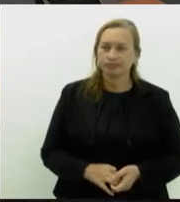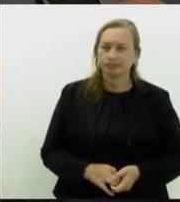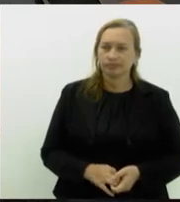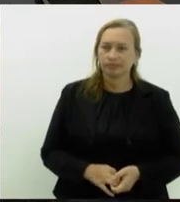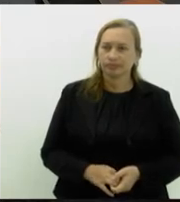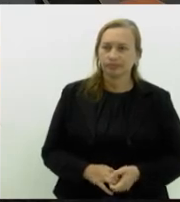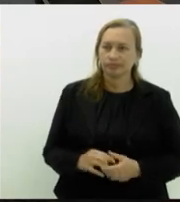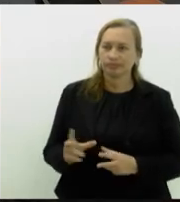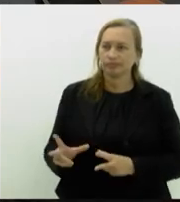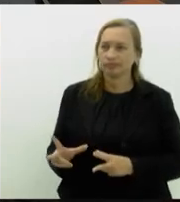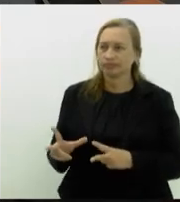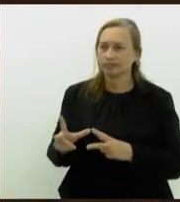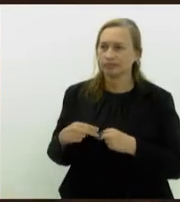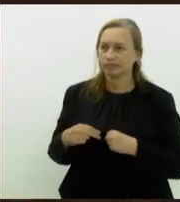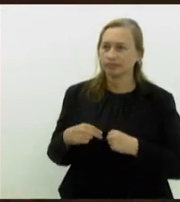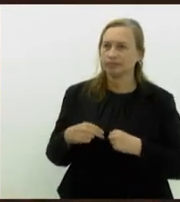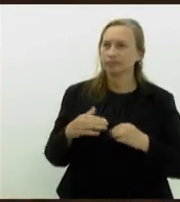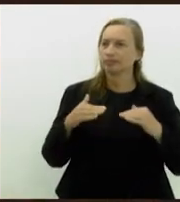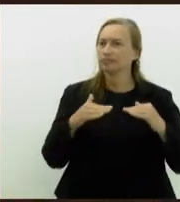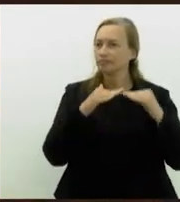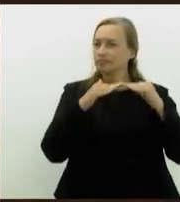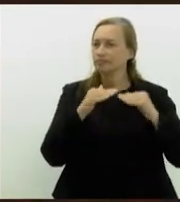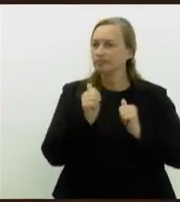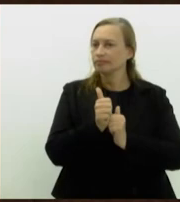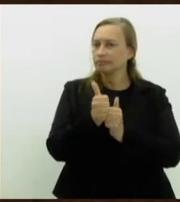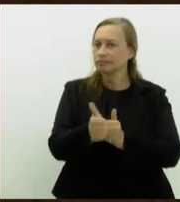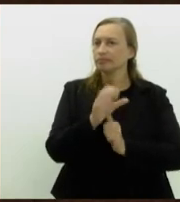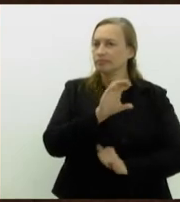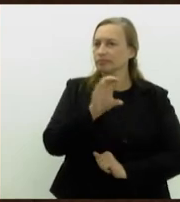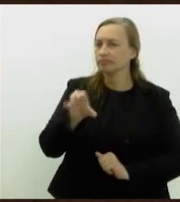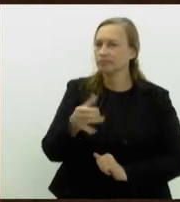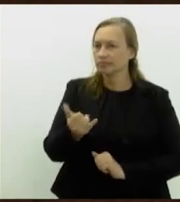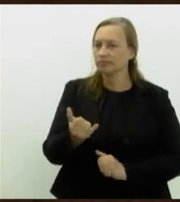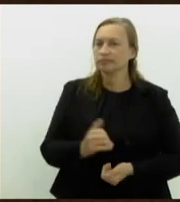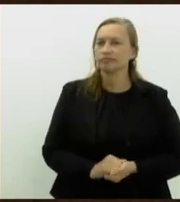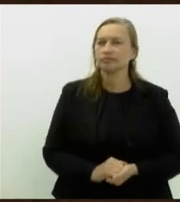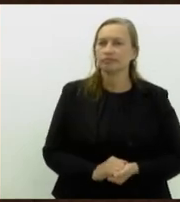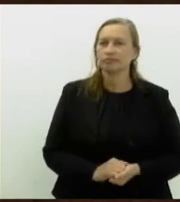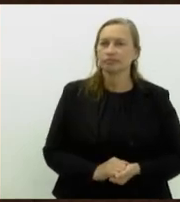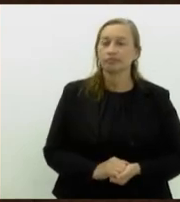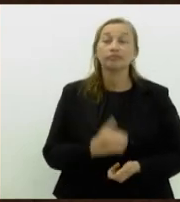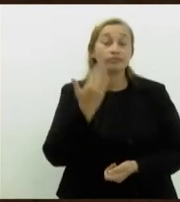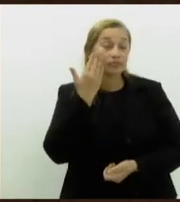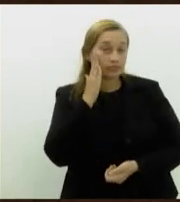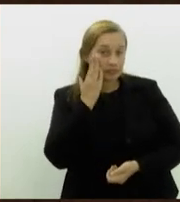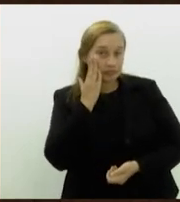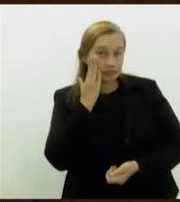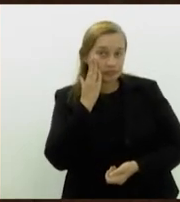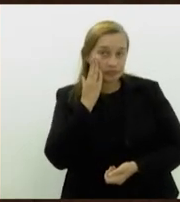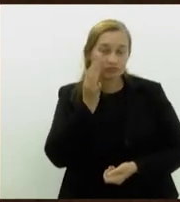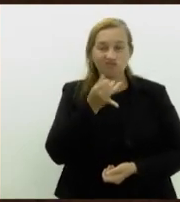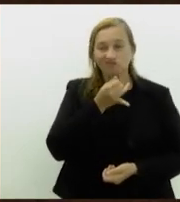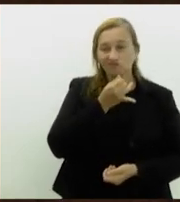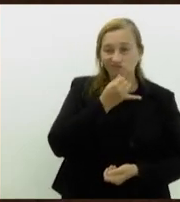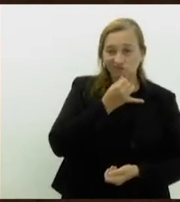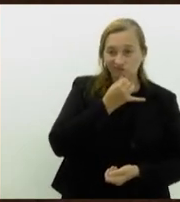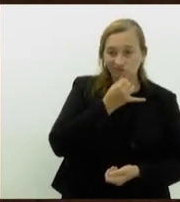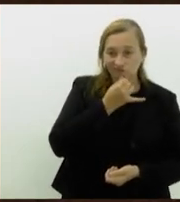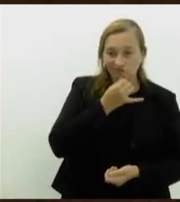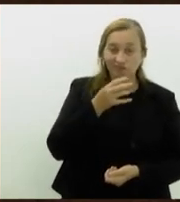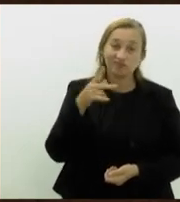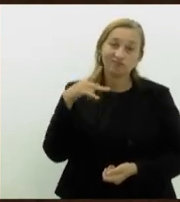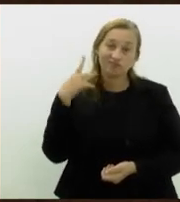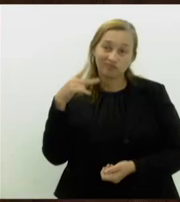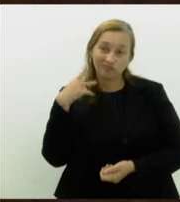No mérito, favorável, acompanhando o parecer da CCJ, entendendo que é uma tristeza que essa política